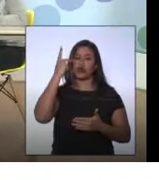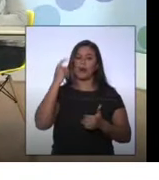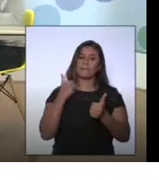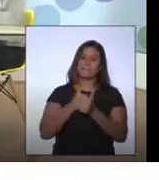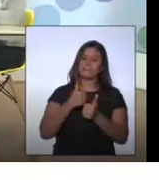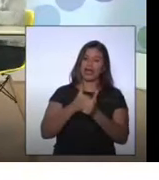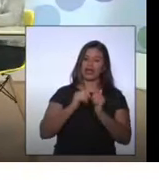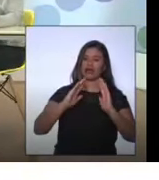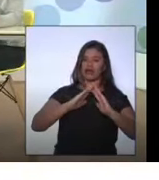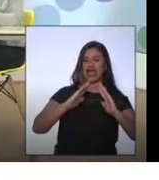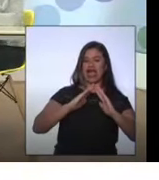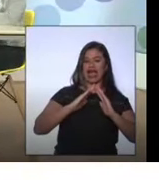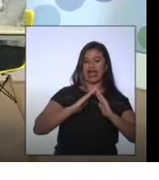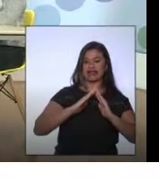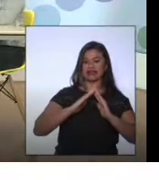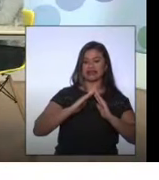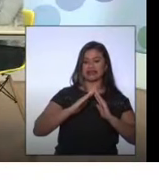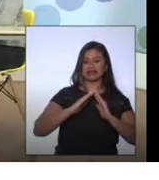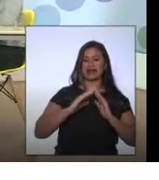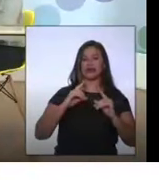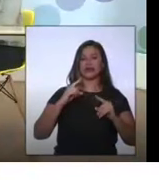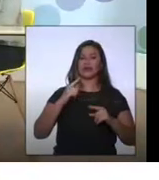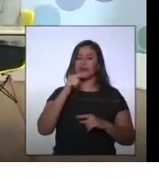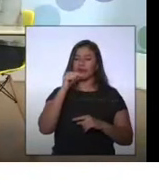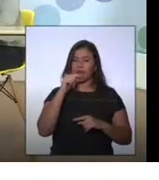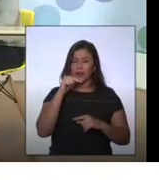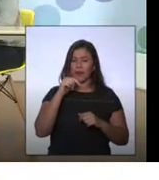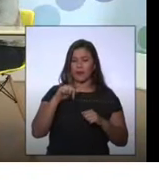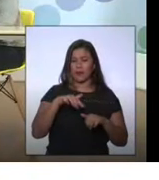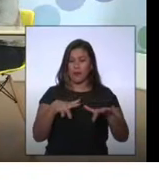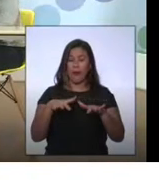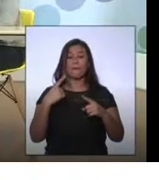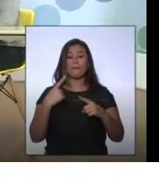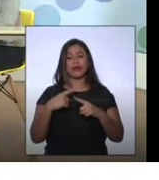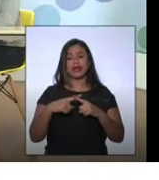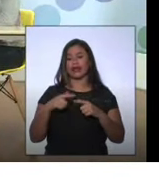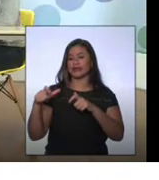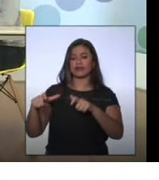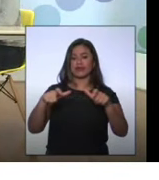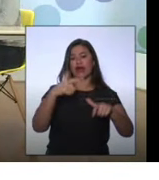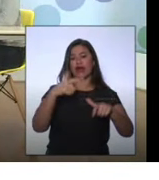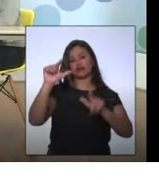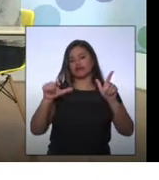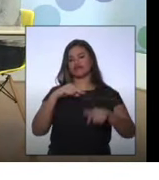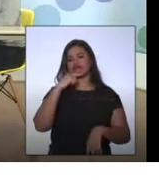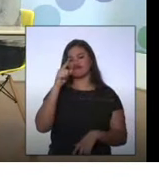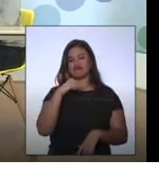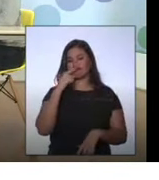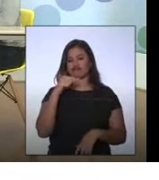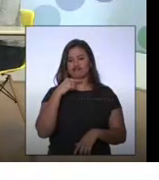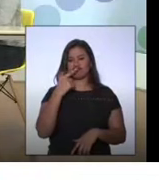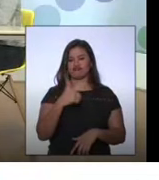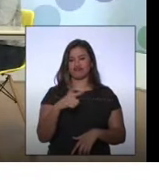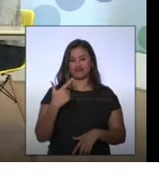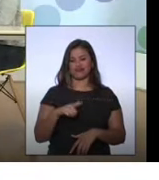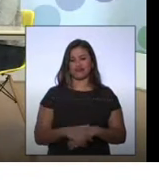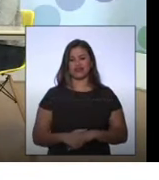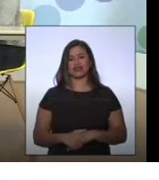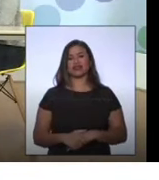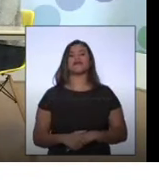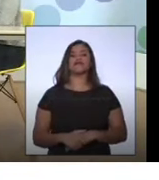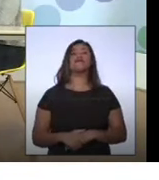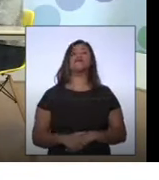barragens, geralmente por não ter outras condições, né, lugares melhores, Isso né, para também, poder viver. professor, estão